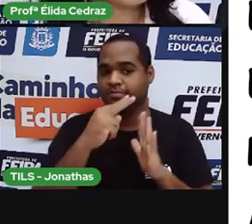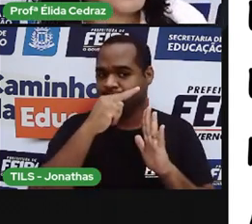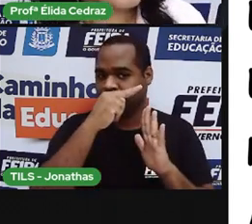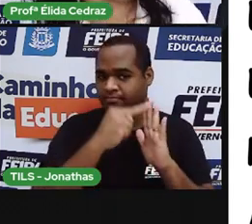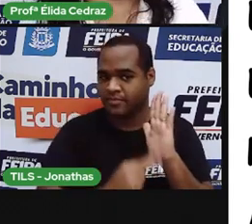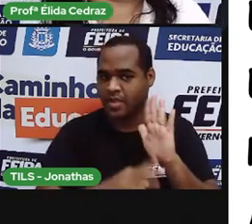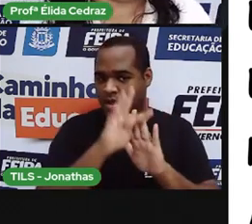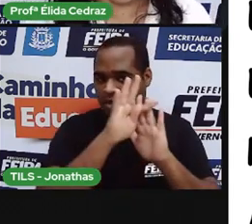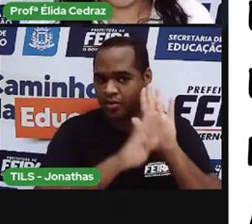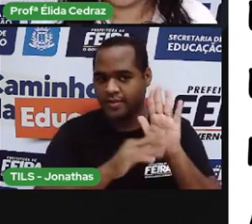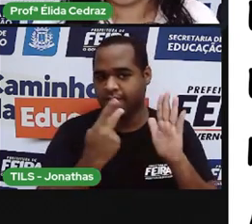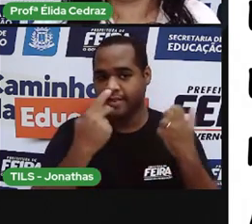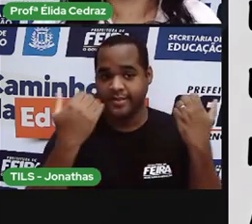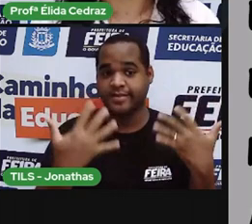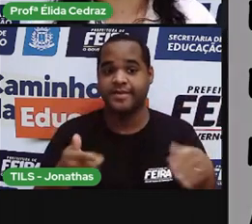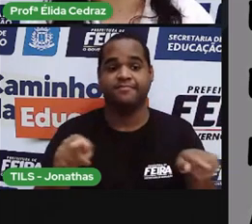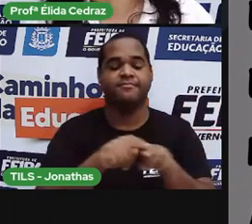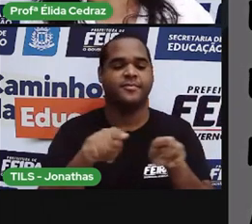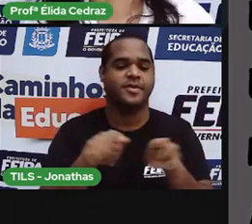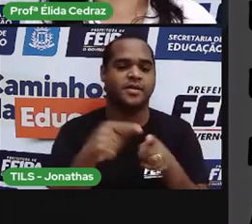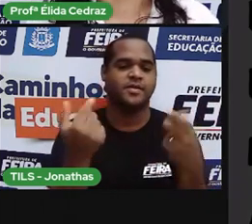o texto desse jeito.